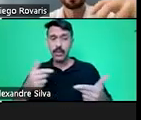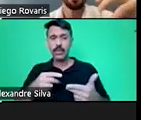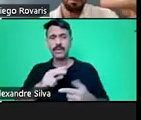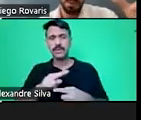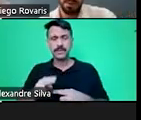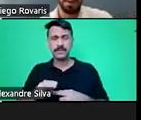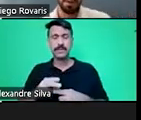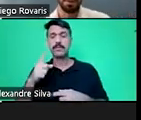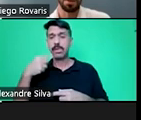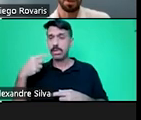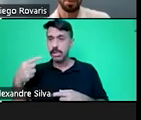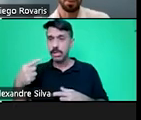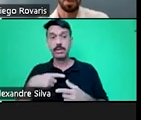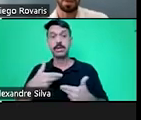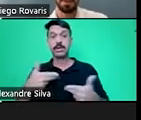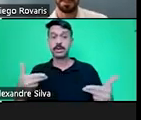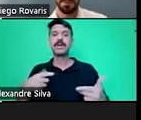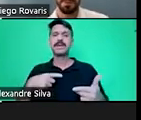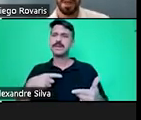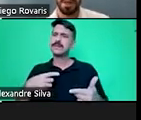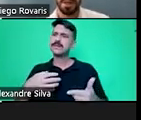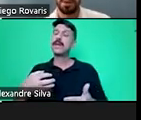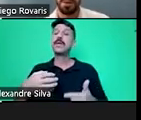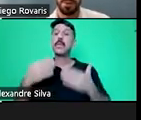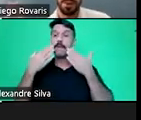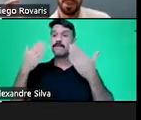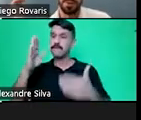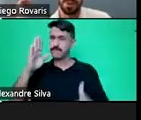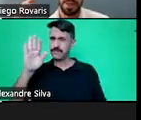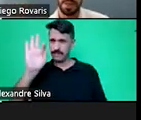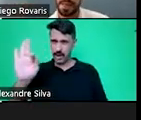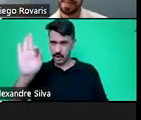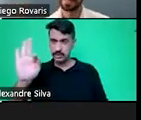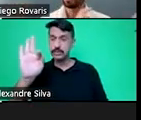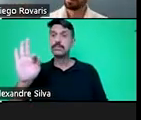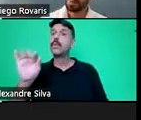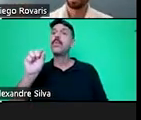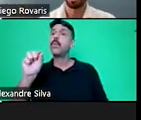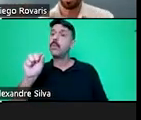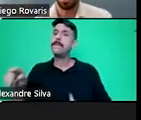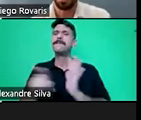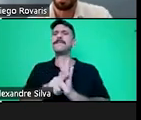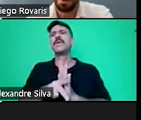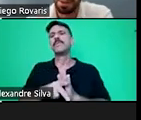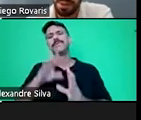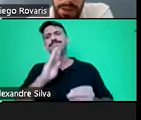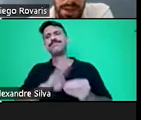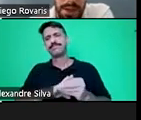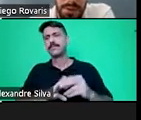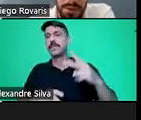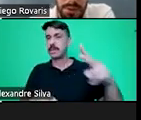epilepsia, são, enfim, fenótipos que têm sobreposição clínica e biológica